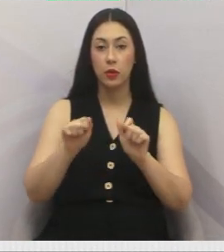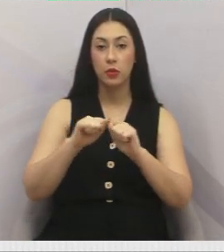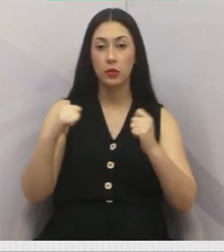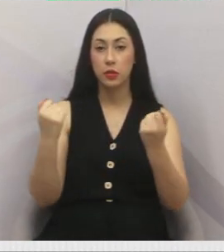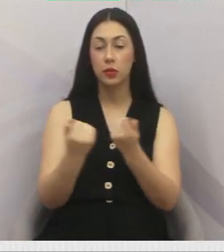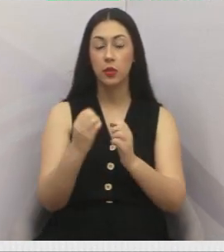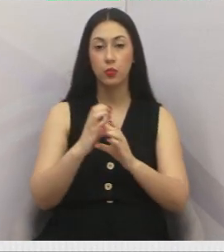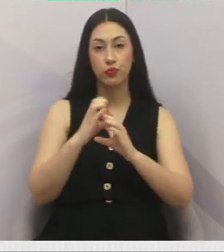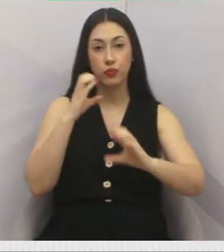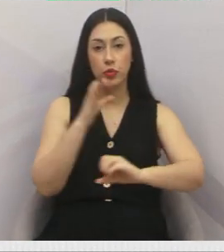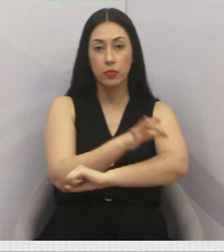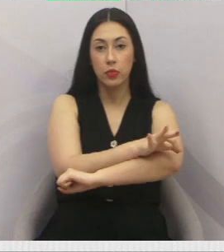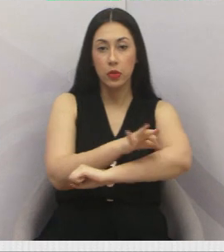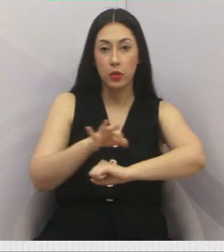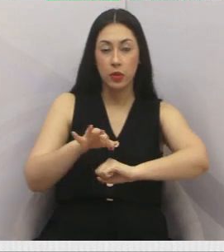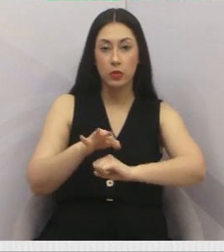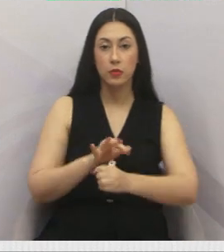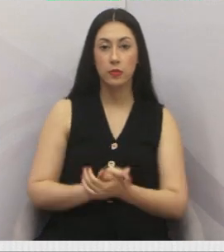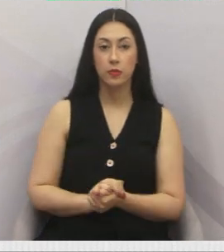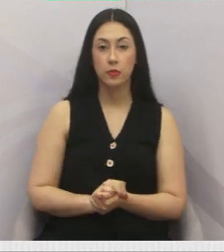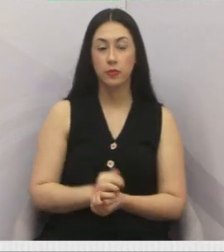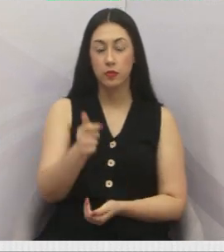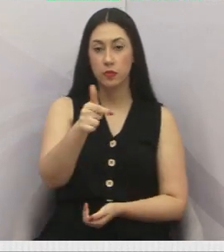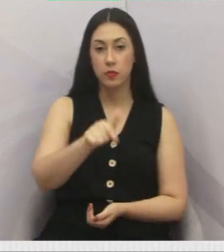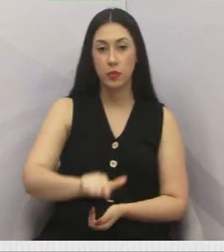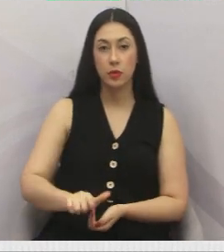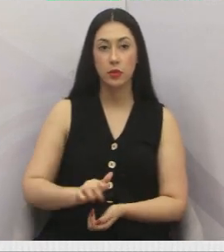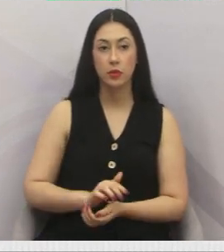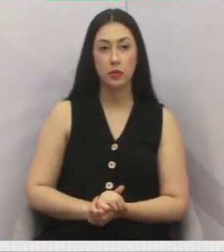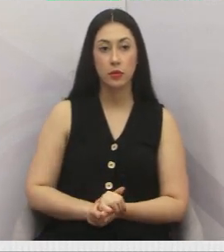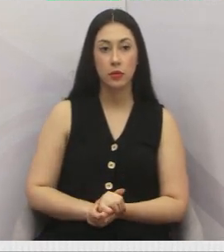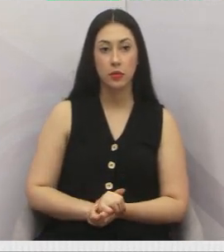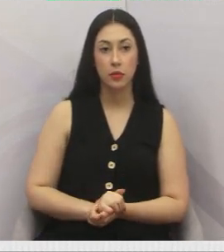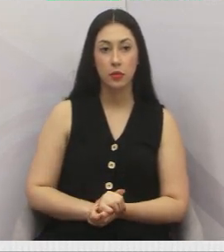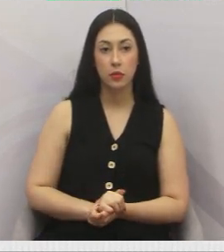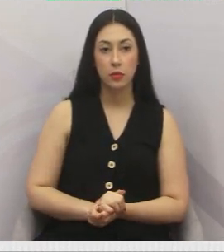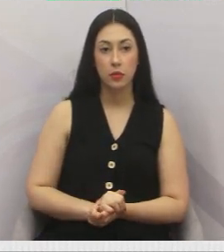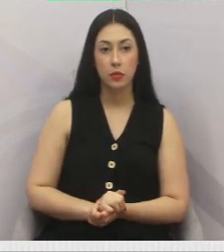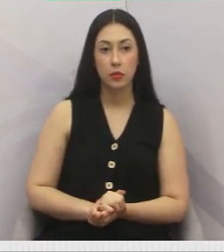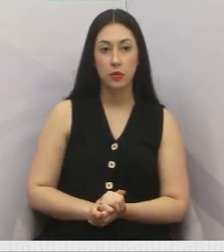dos Engenheiros e Arquitetos. Próximo voto.